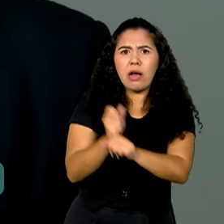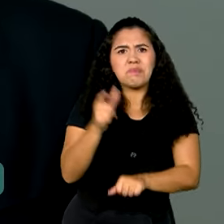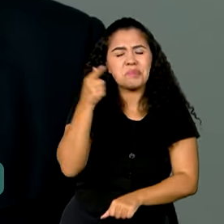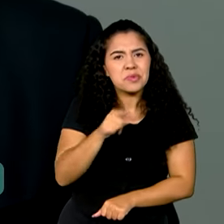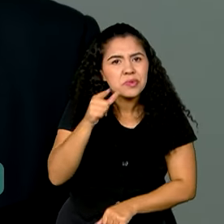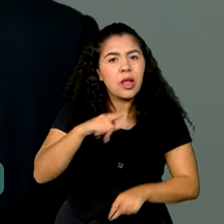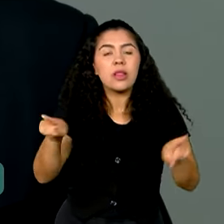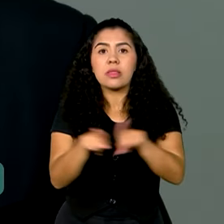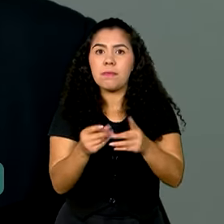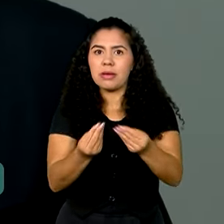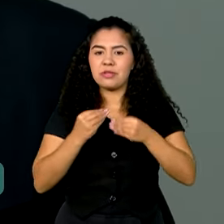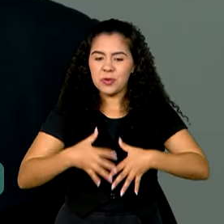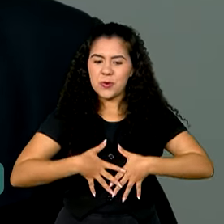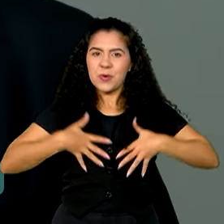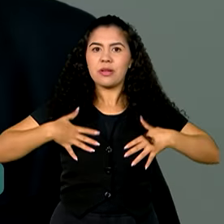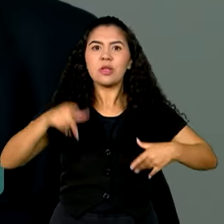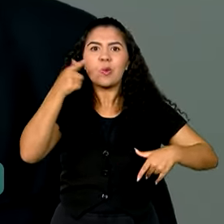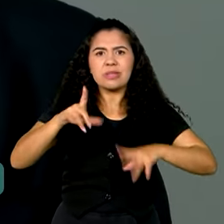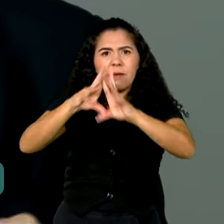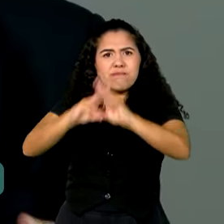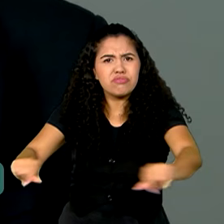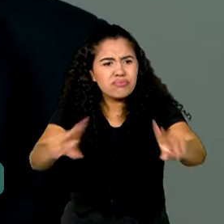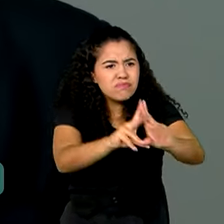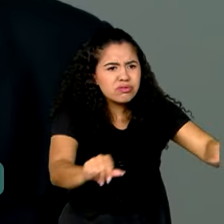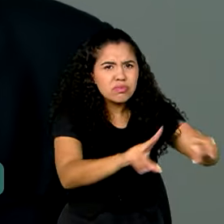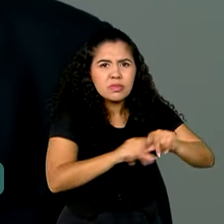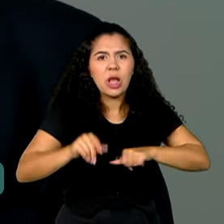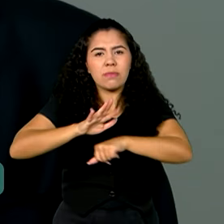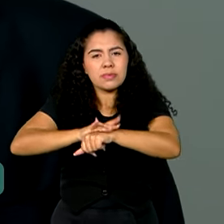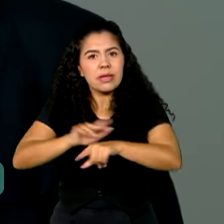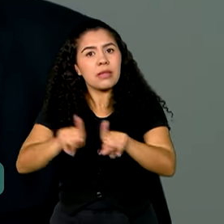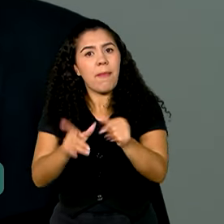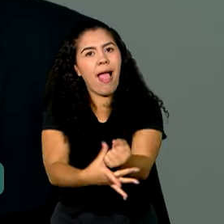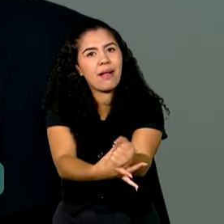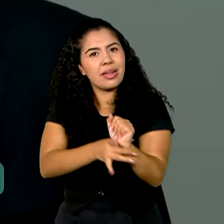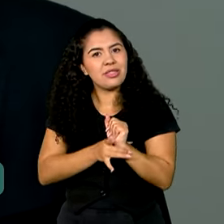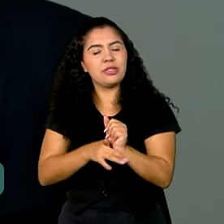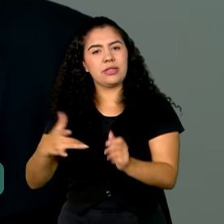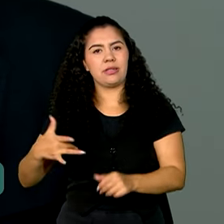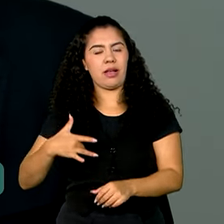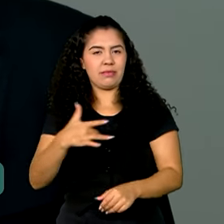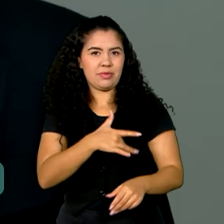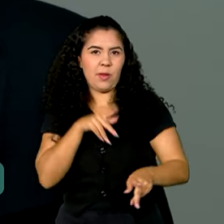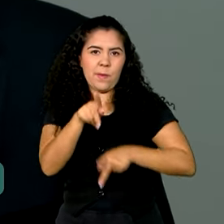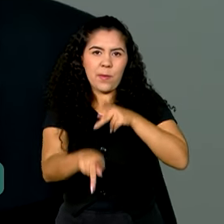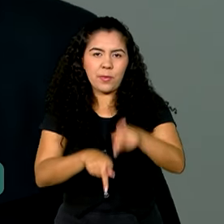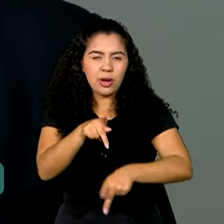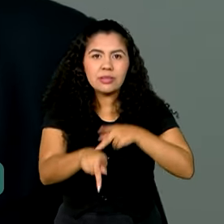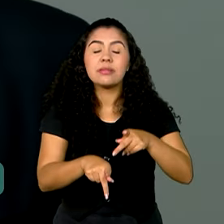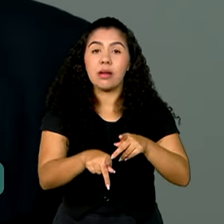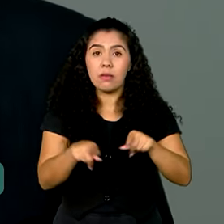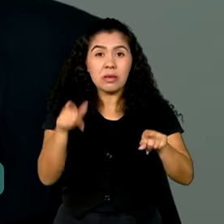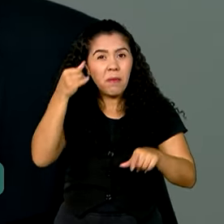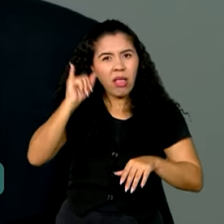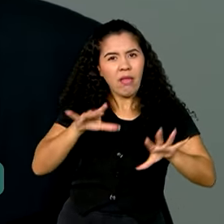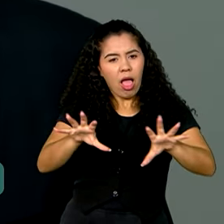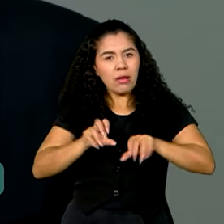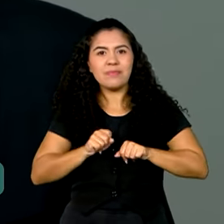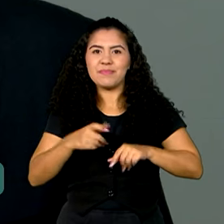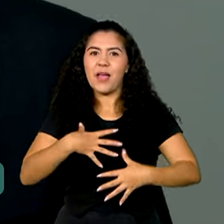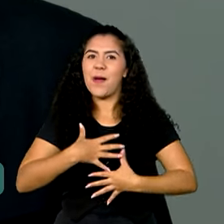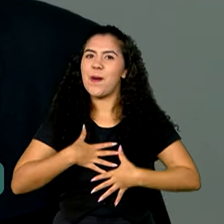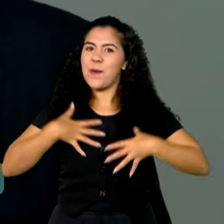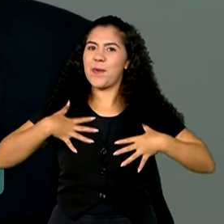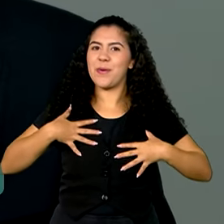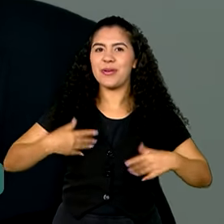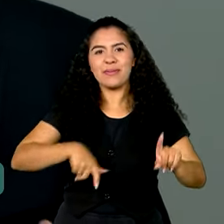ter eliminado várias doenças e garantir a proteção da nossa população com o nosso programa de imunização. Nós temos orgulho do Zé Gotinha,